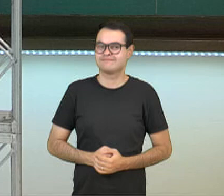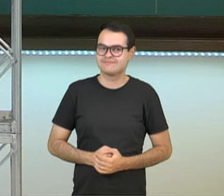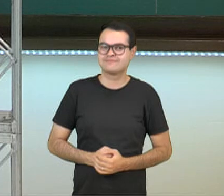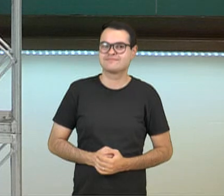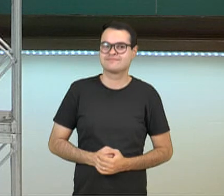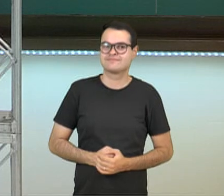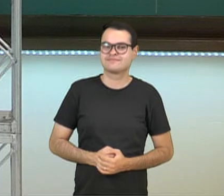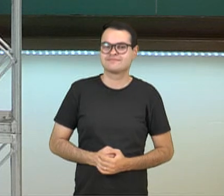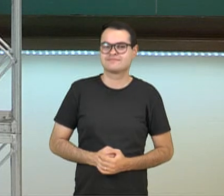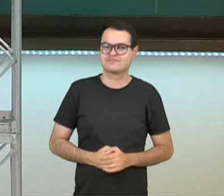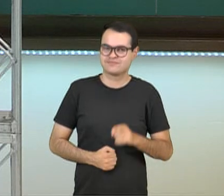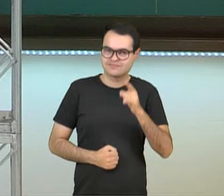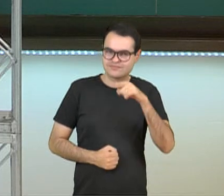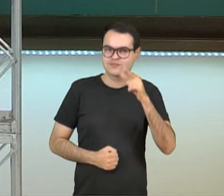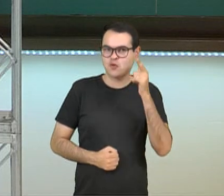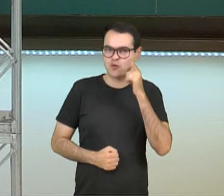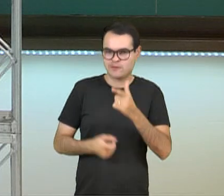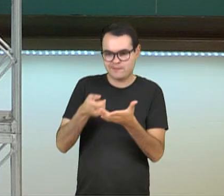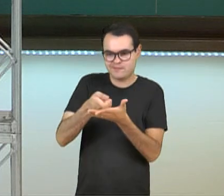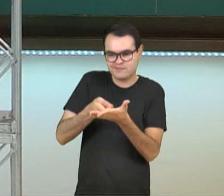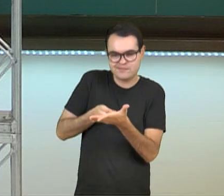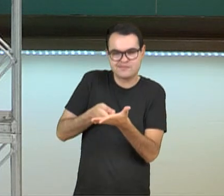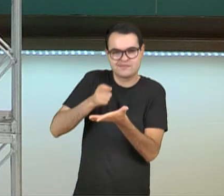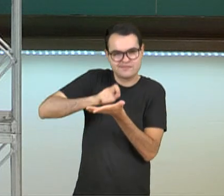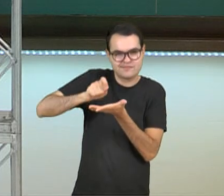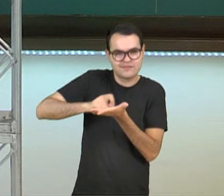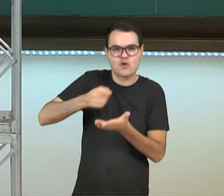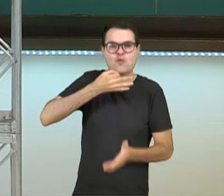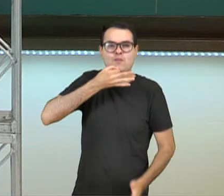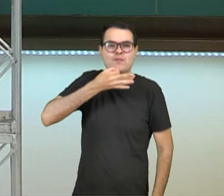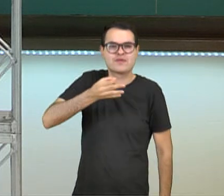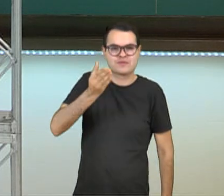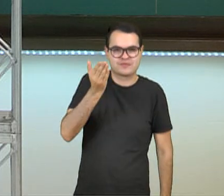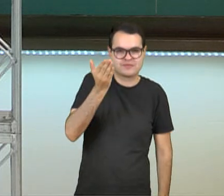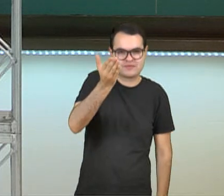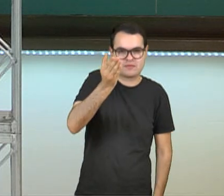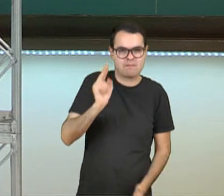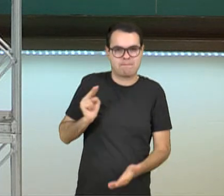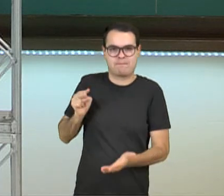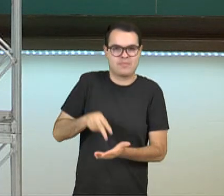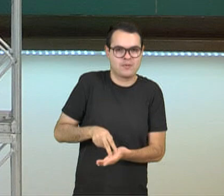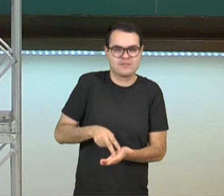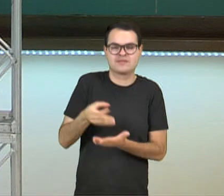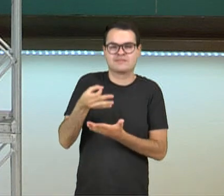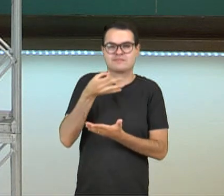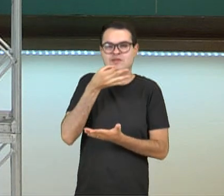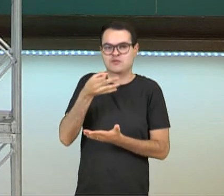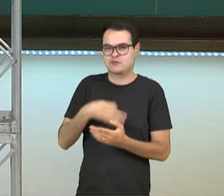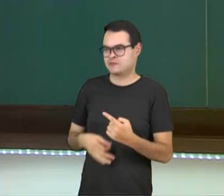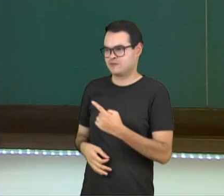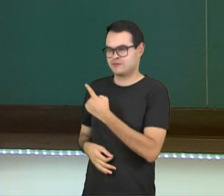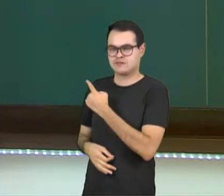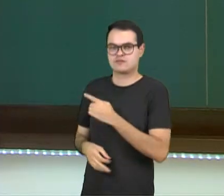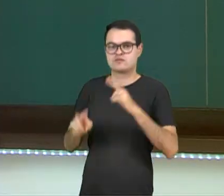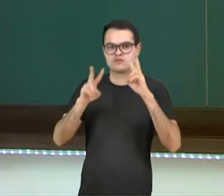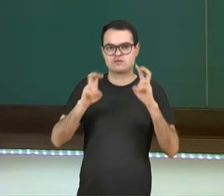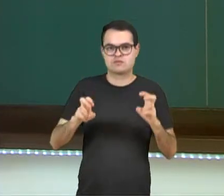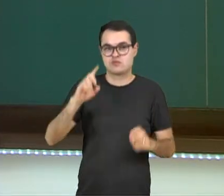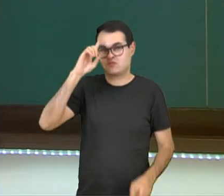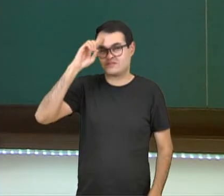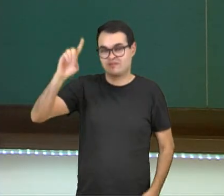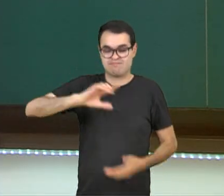E aí, pessoal, conseguiram escrever aí qual o seu posicionamento perante a isso que foi chamado, né, esse